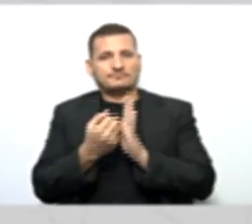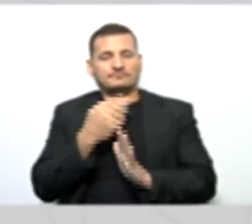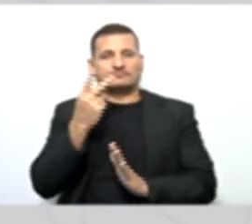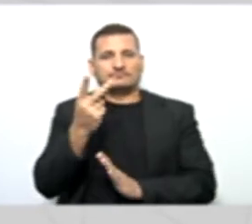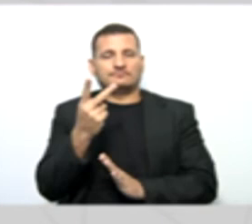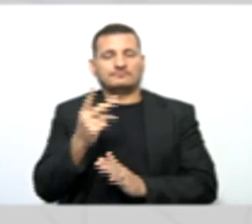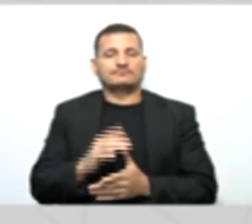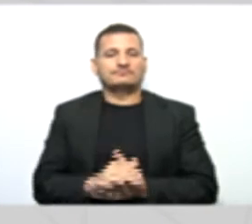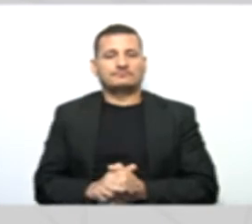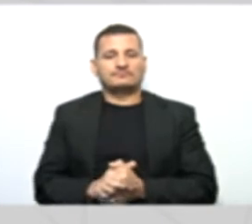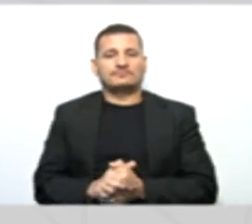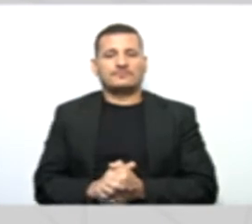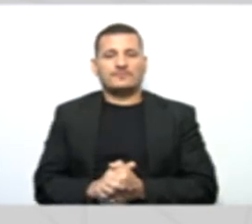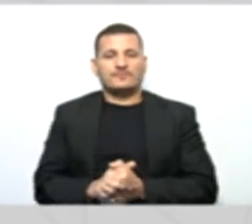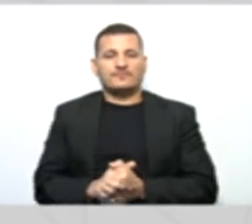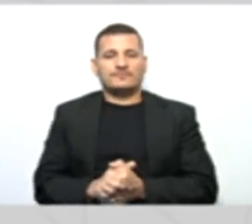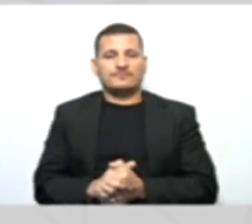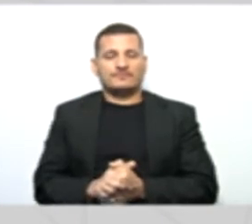mandaram duas, professor.